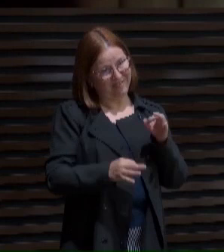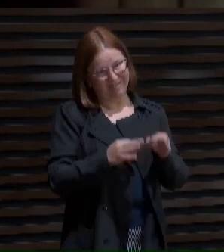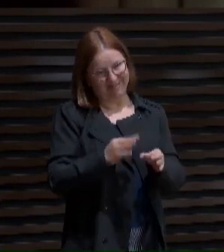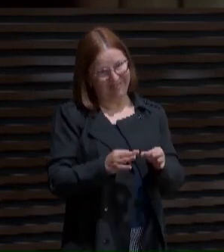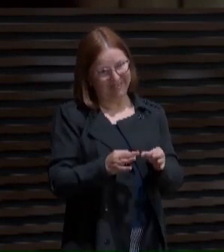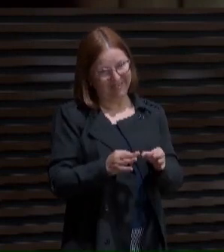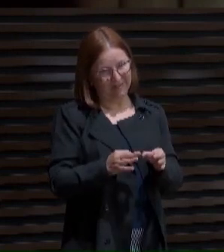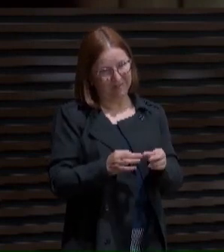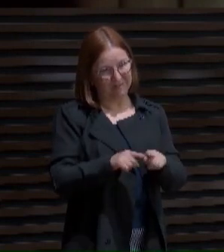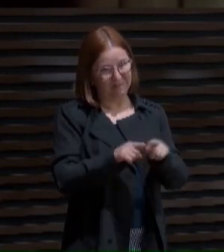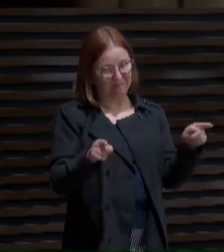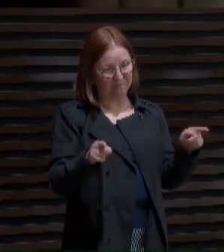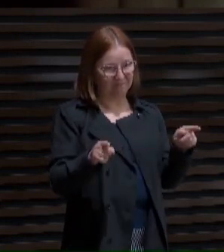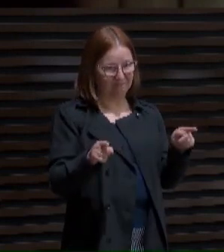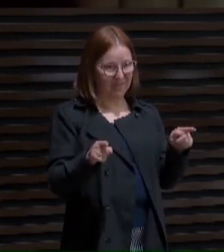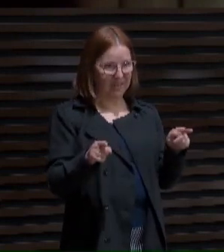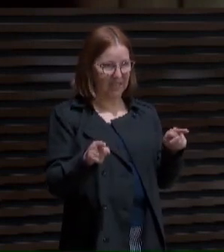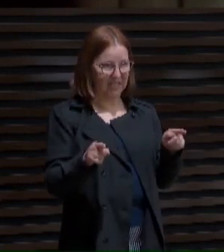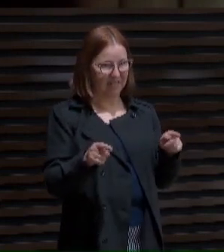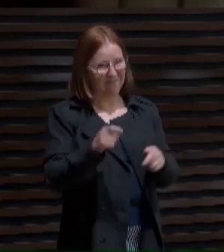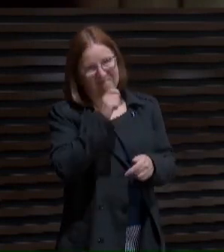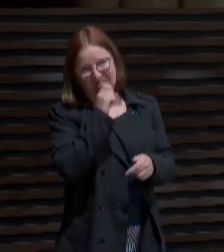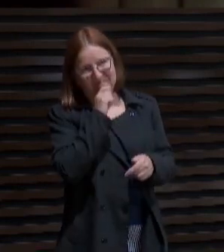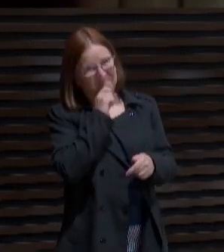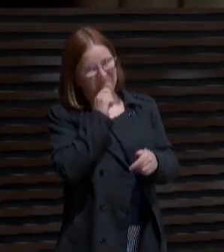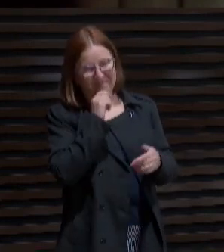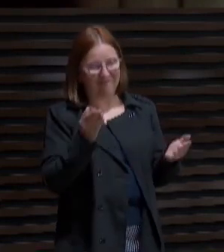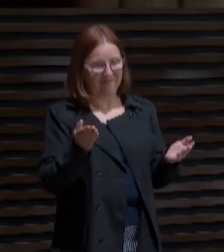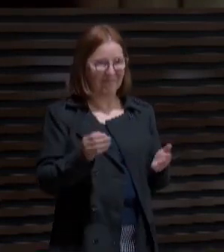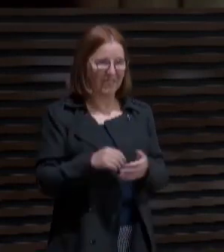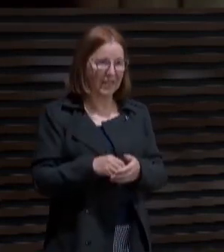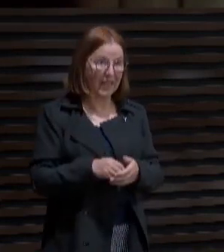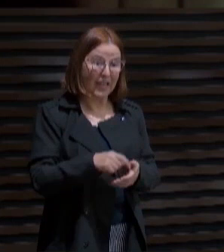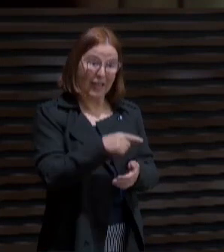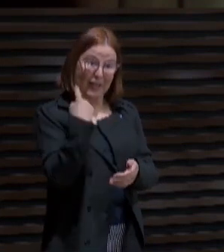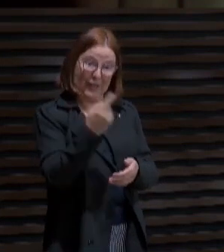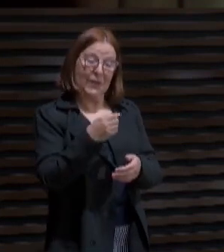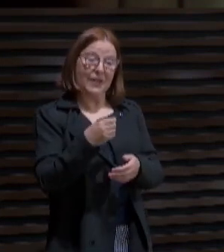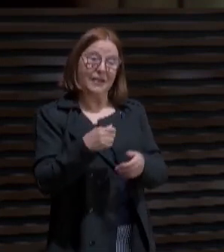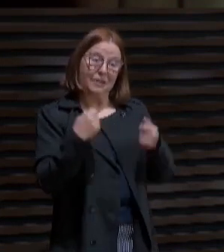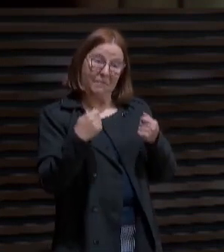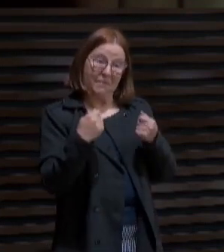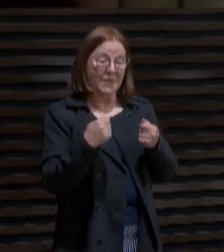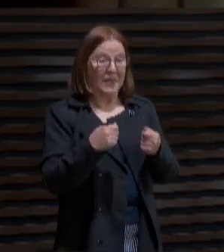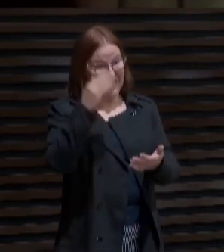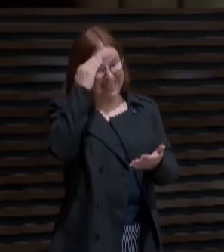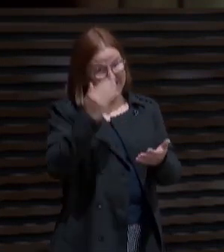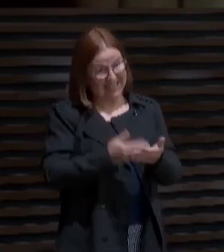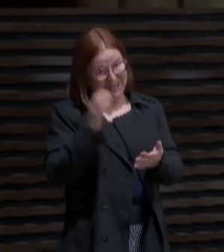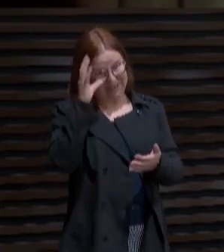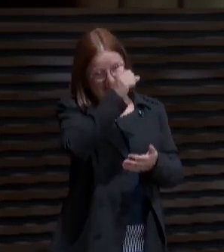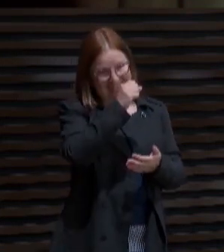quando de fato ela não passa de um trapo imundo. Que possamos crer e compreender que somos